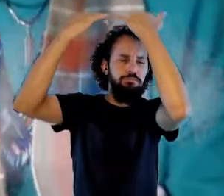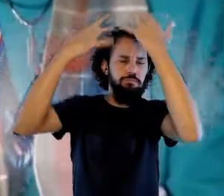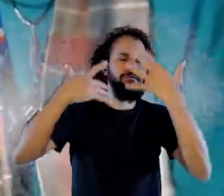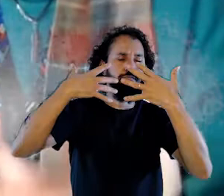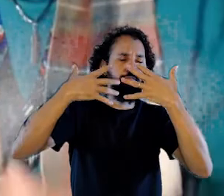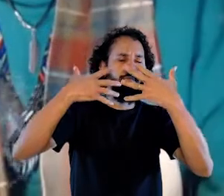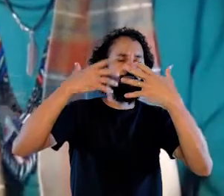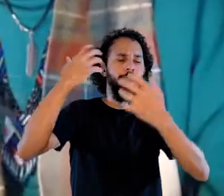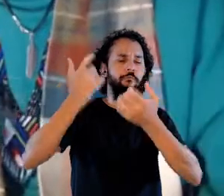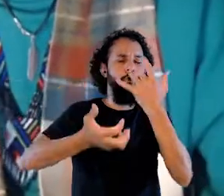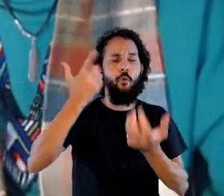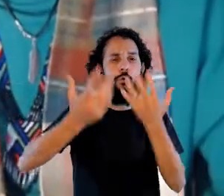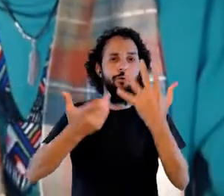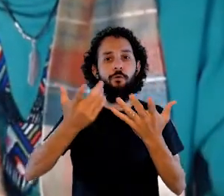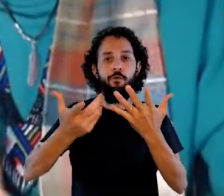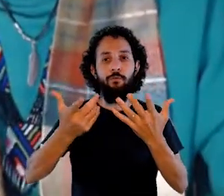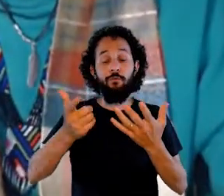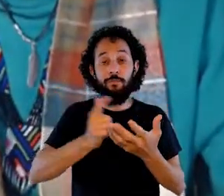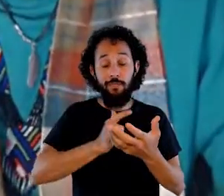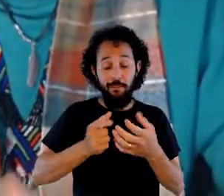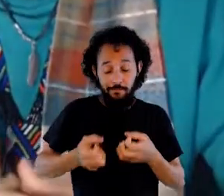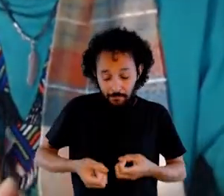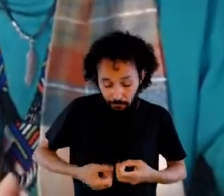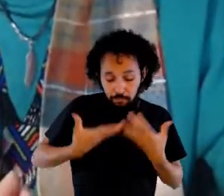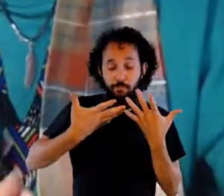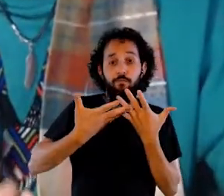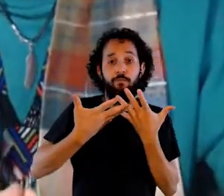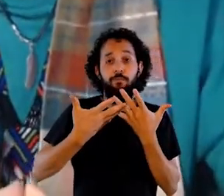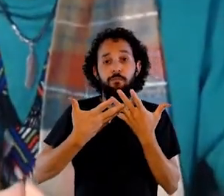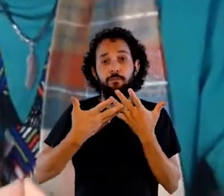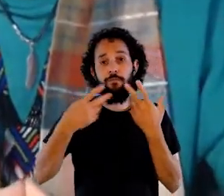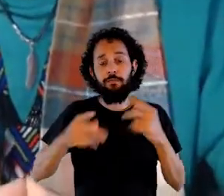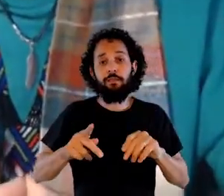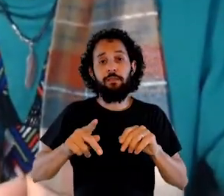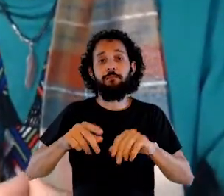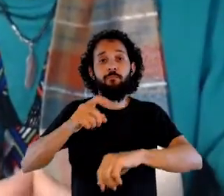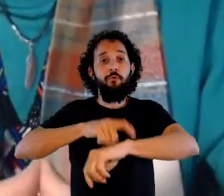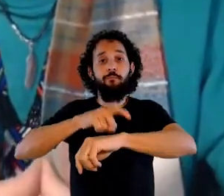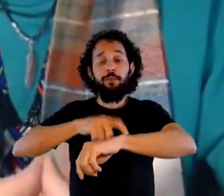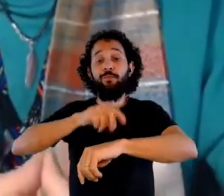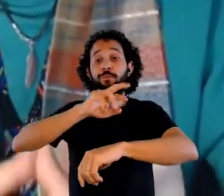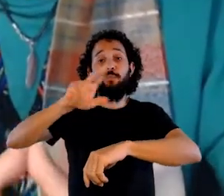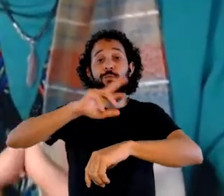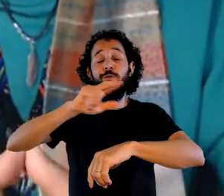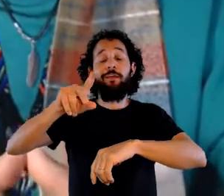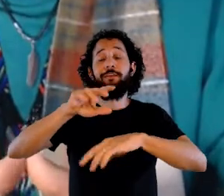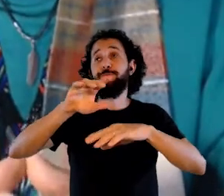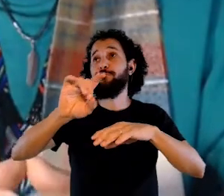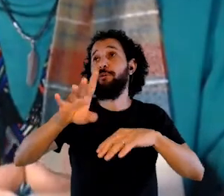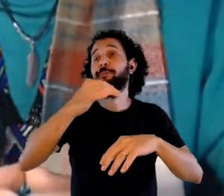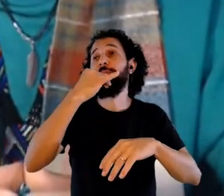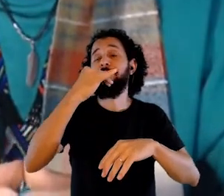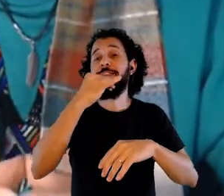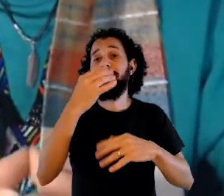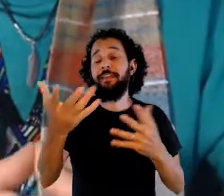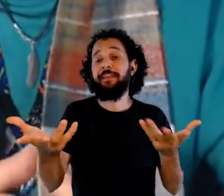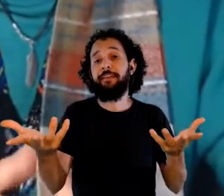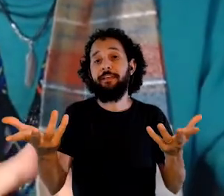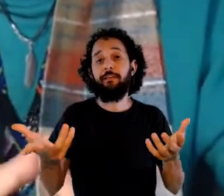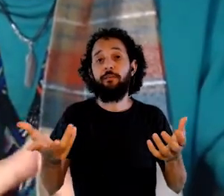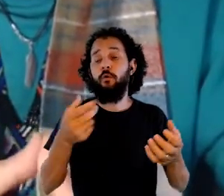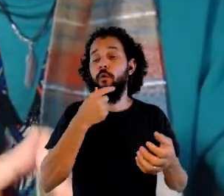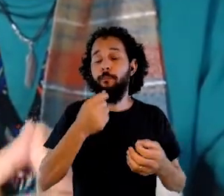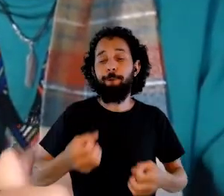manifesta nas cerimônias também. Não porque ele está só... A gente sempre fala que o poeta, o ator, não é um